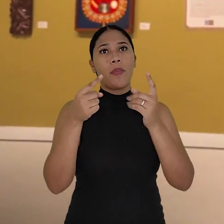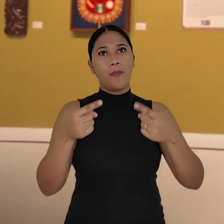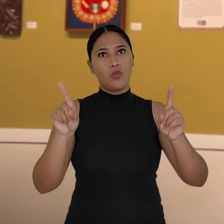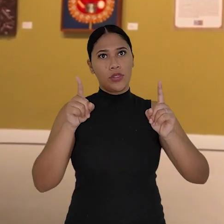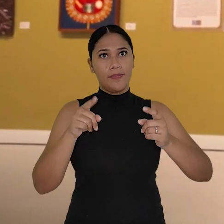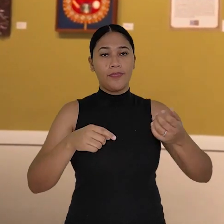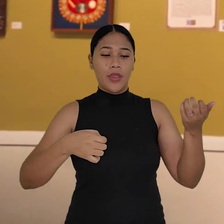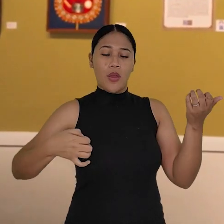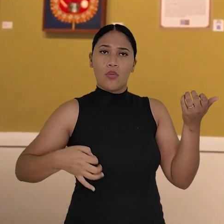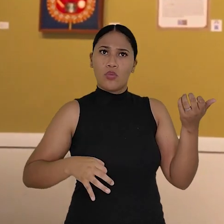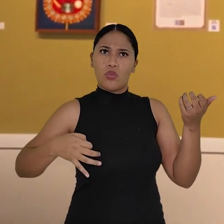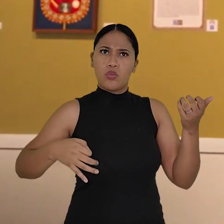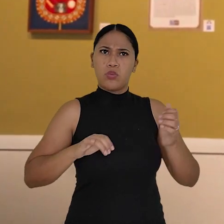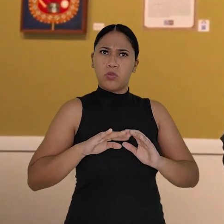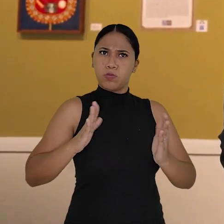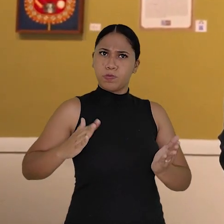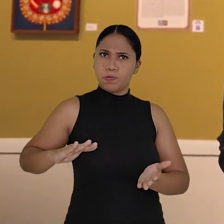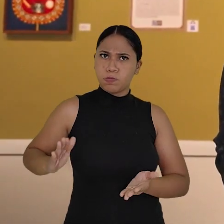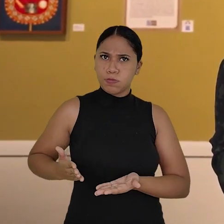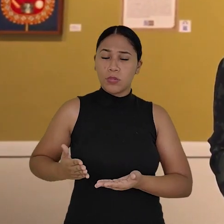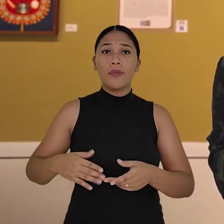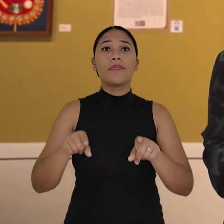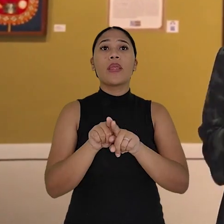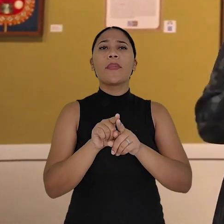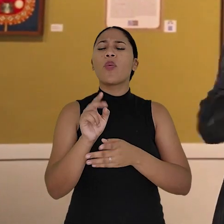música, que é a viola sertaneja,